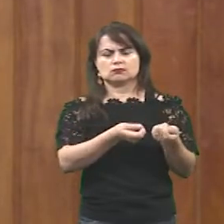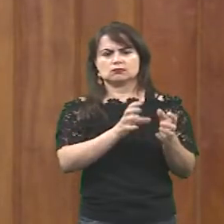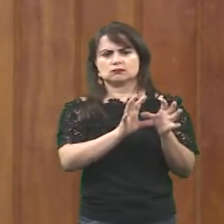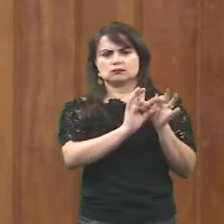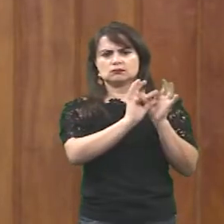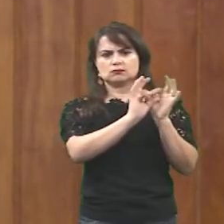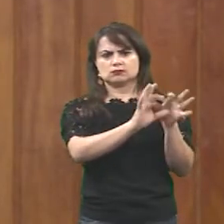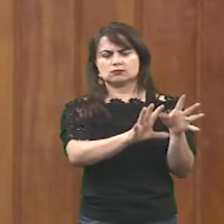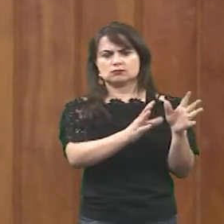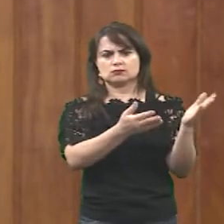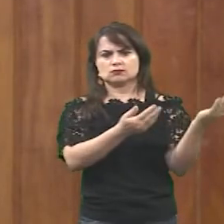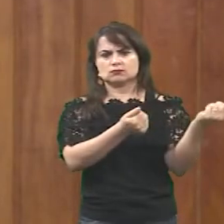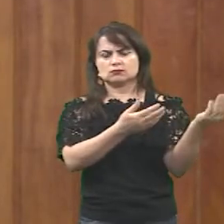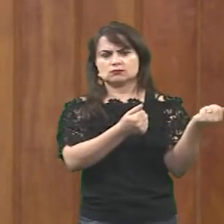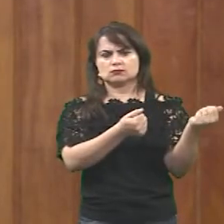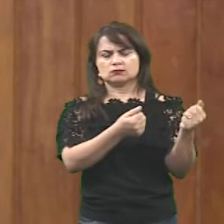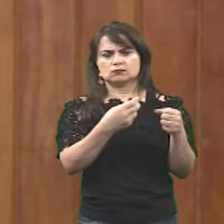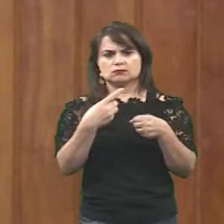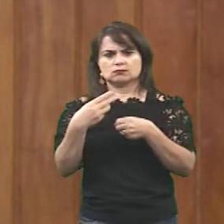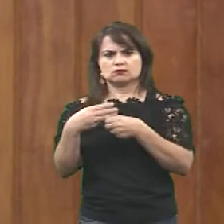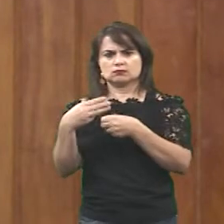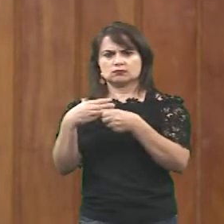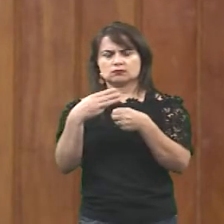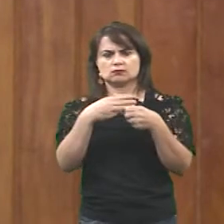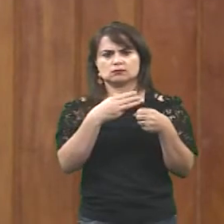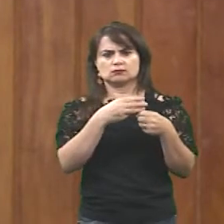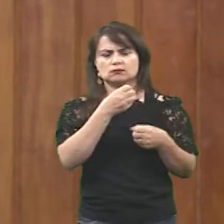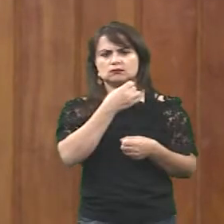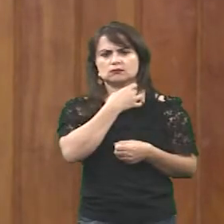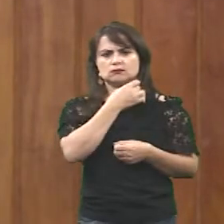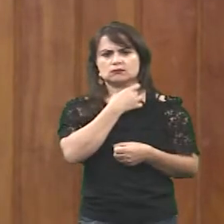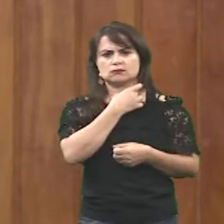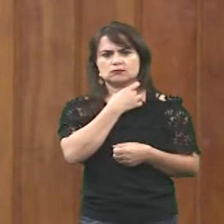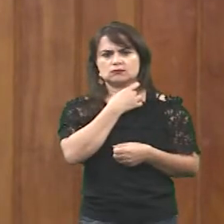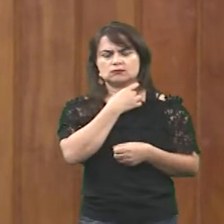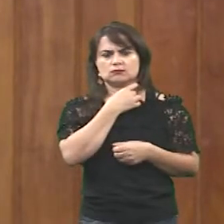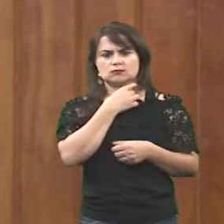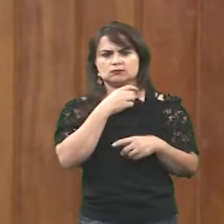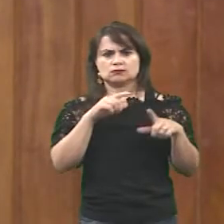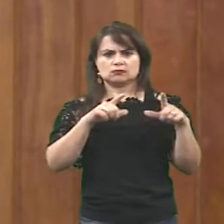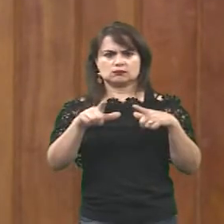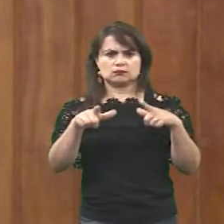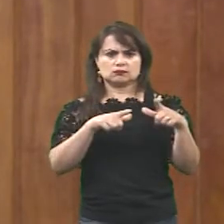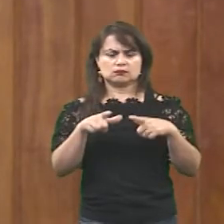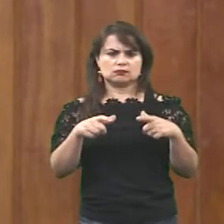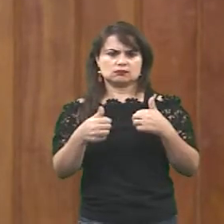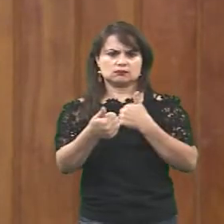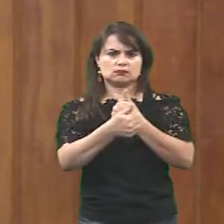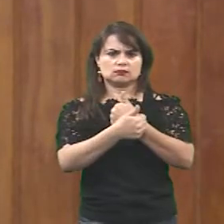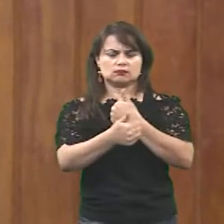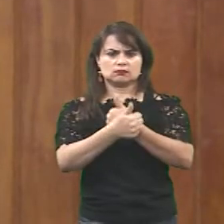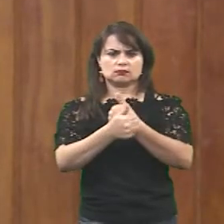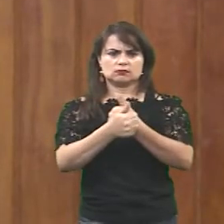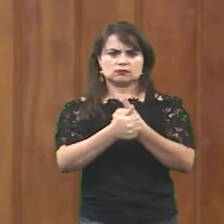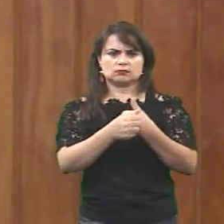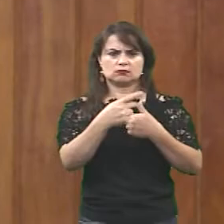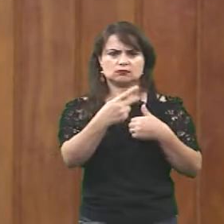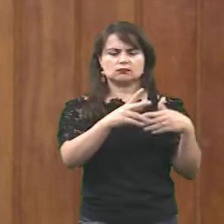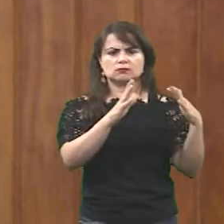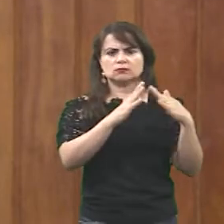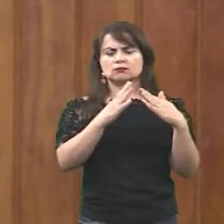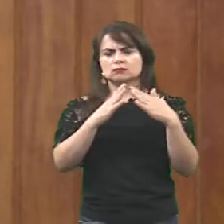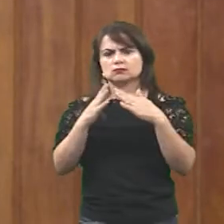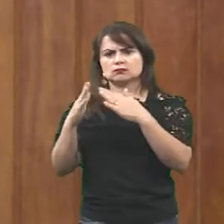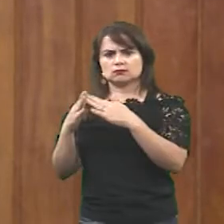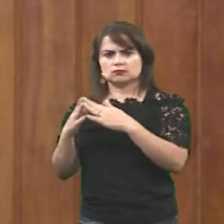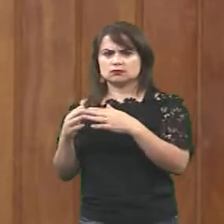marilienses a prestação do serviço militar em sua localidade, não havendo a necessidade de sair de